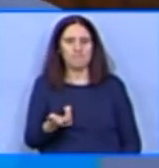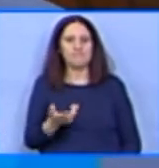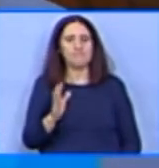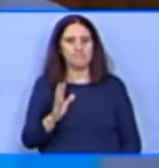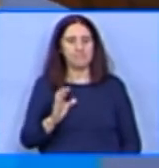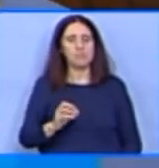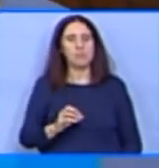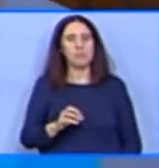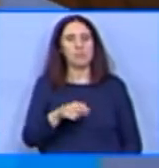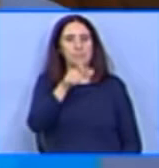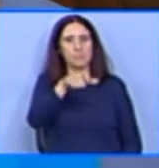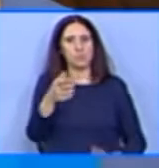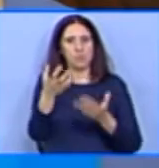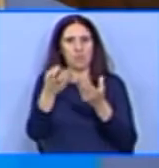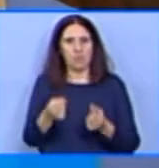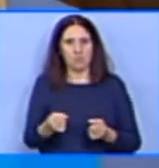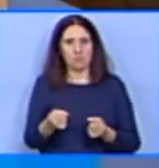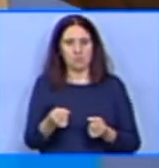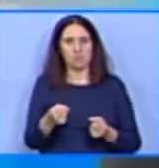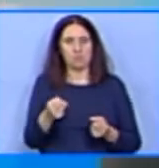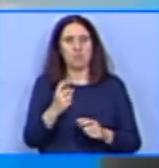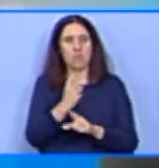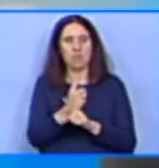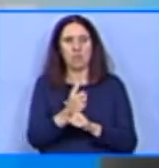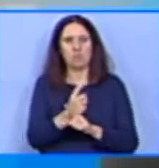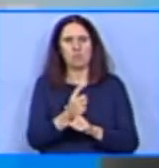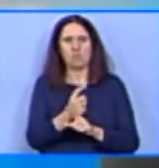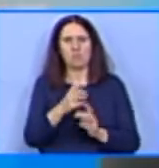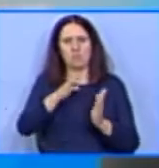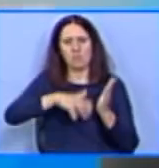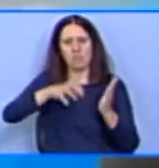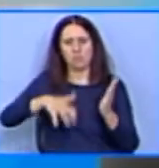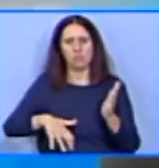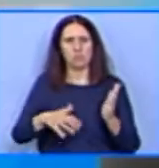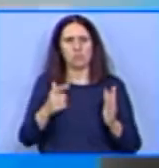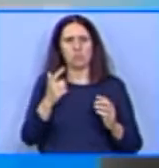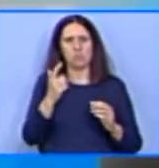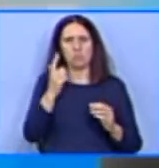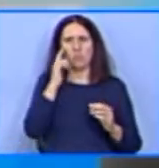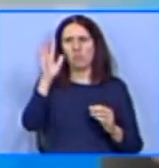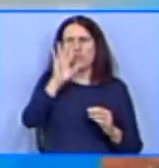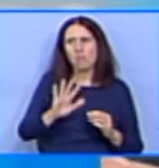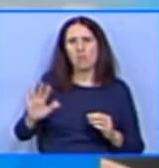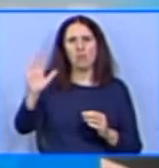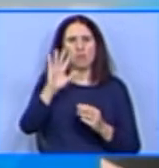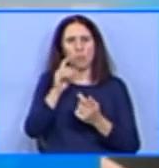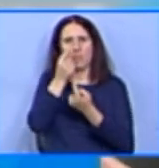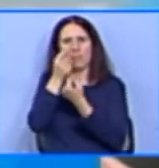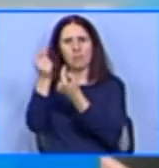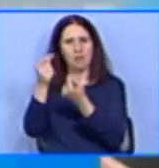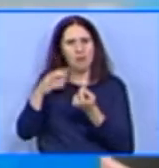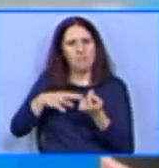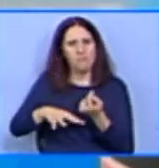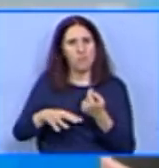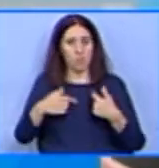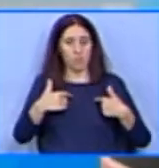quando há tanta gente a correr atrás de textos de caráter oriental ou coisa parecida, eu que